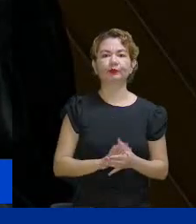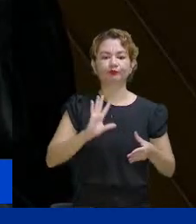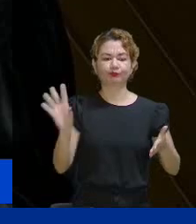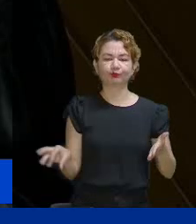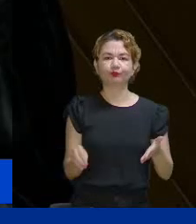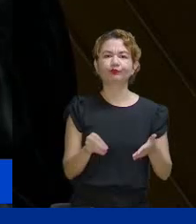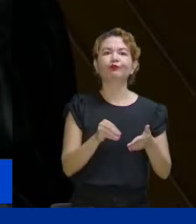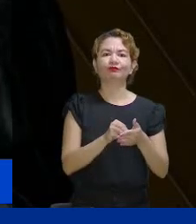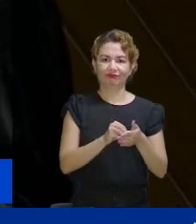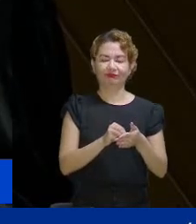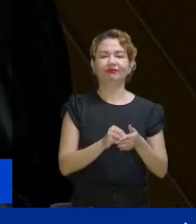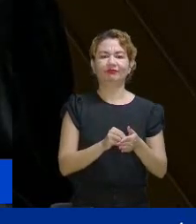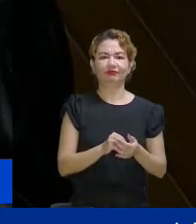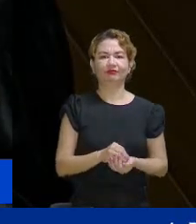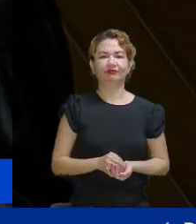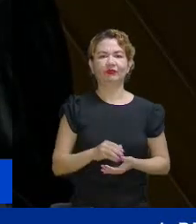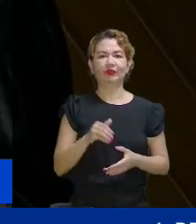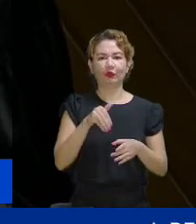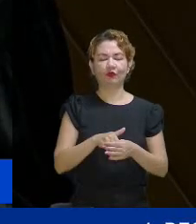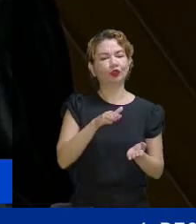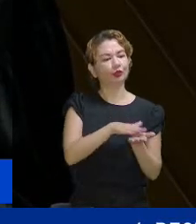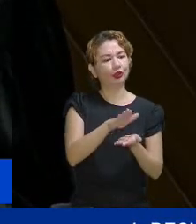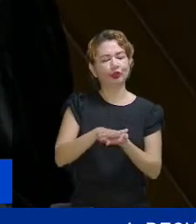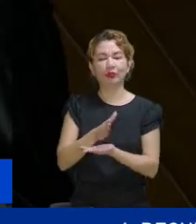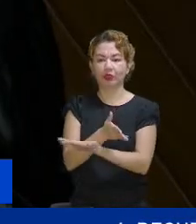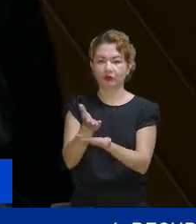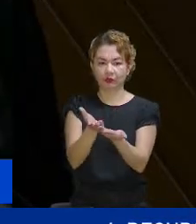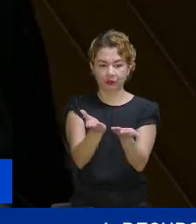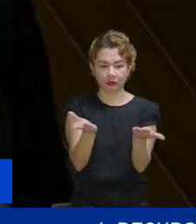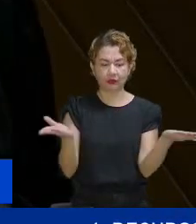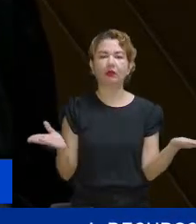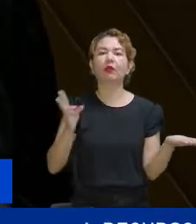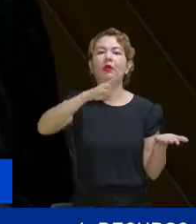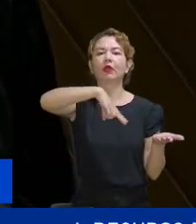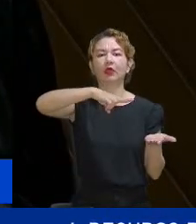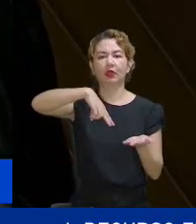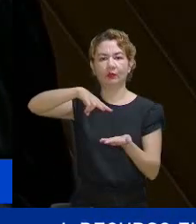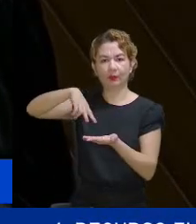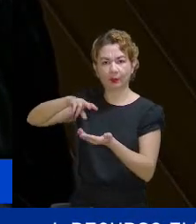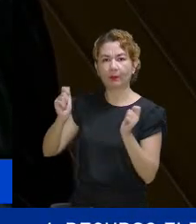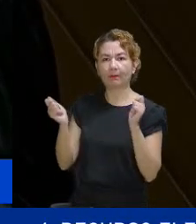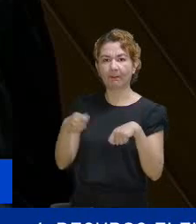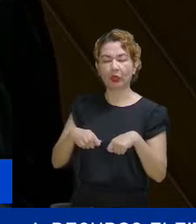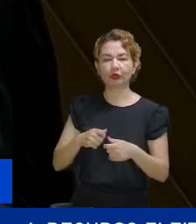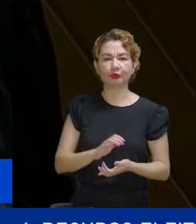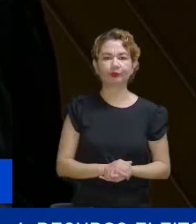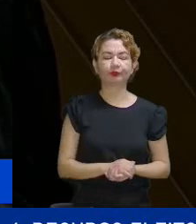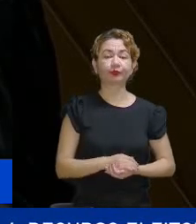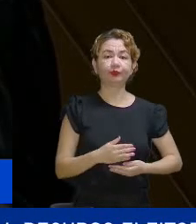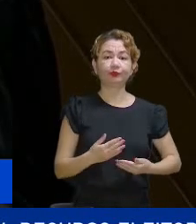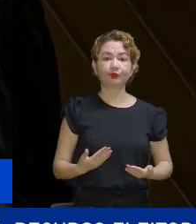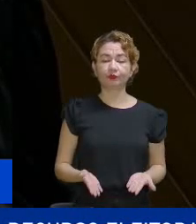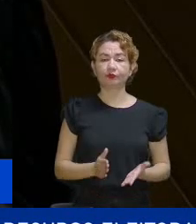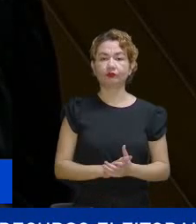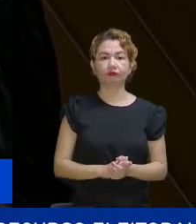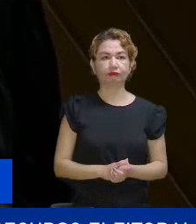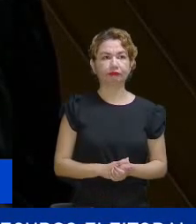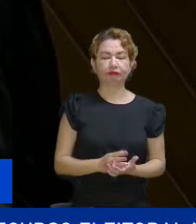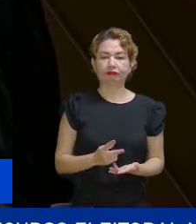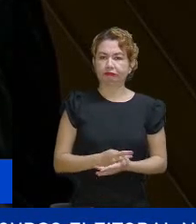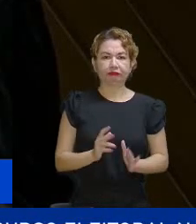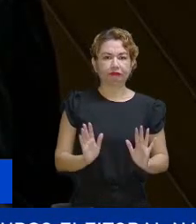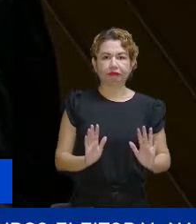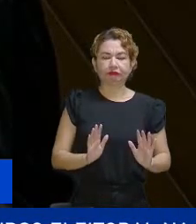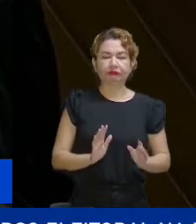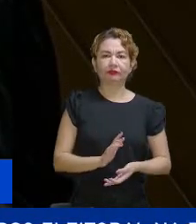para, no voto impresso para todos os julgadores observarem. Então, não vislumbro irregularidade no